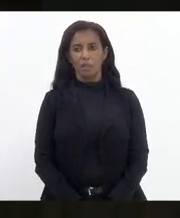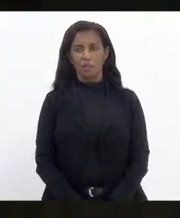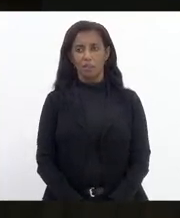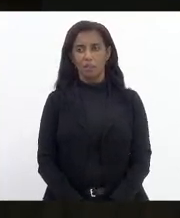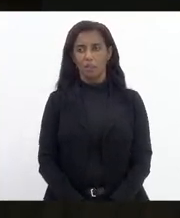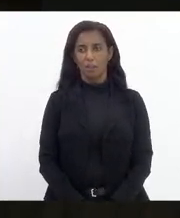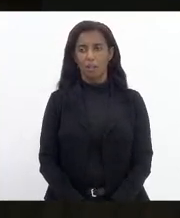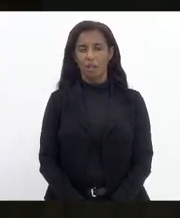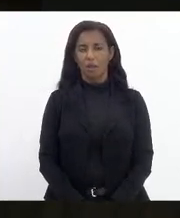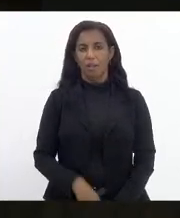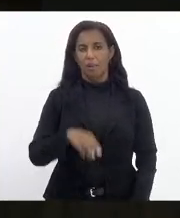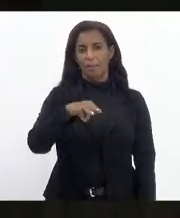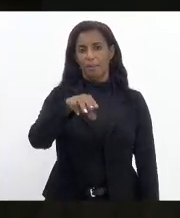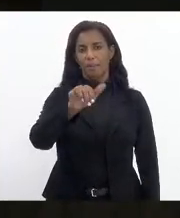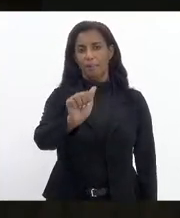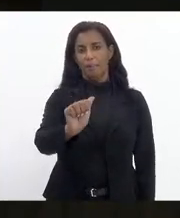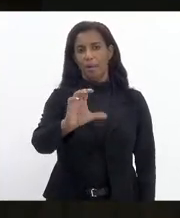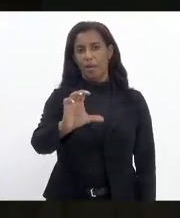Deputado Chico Machado.